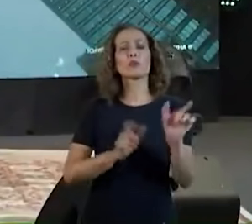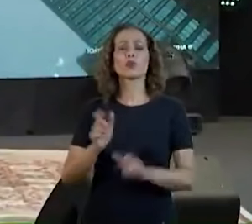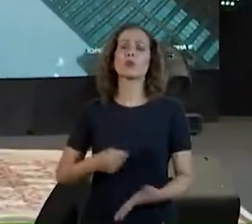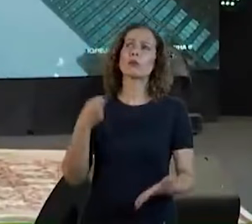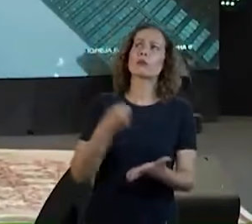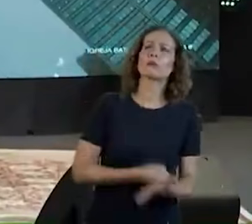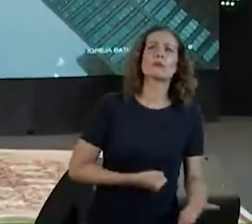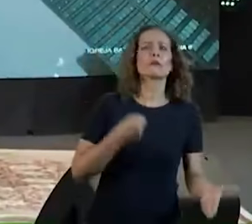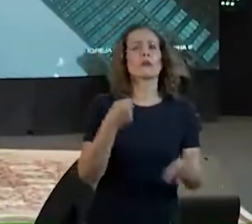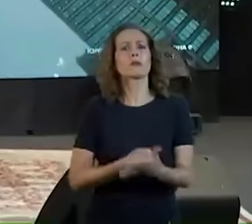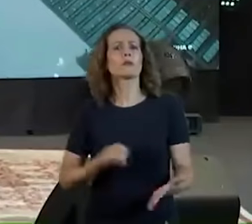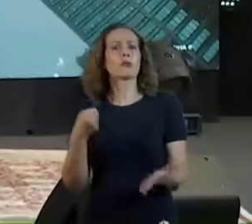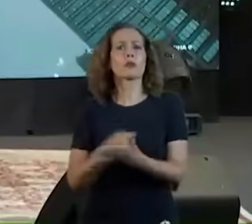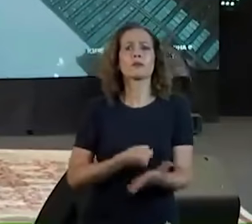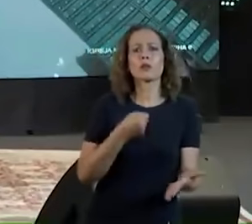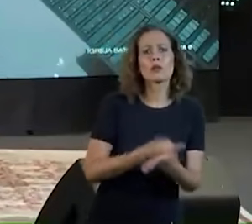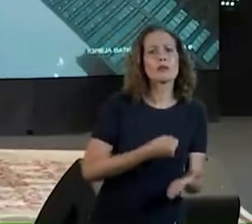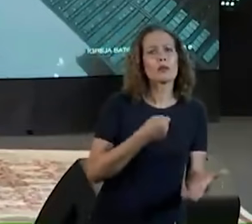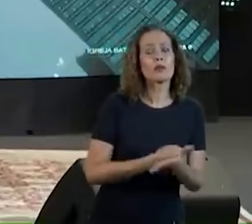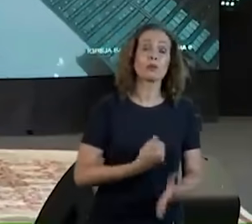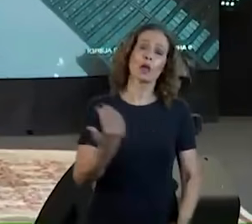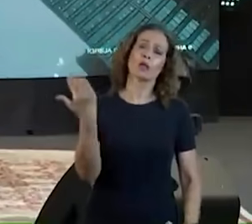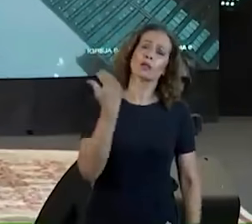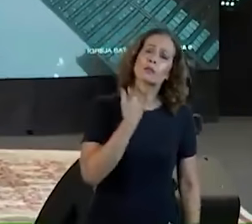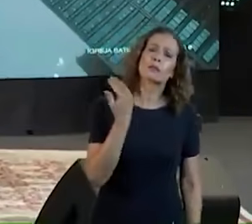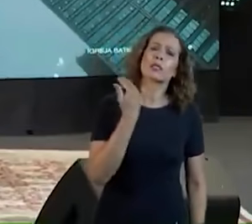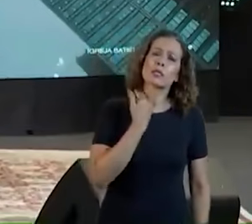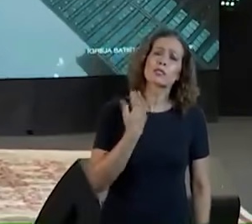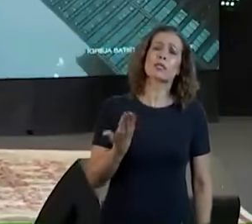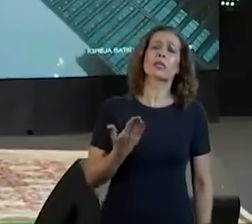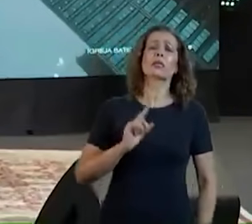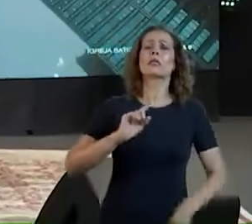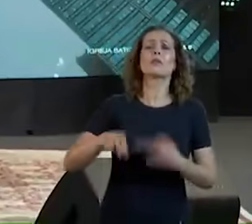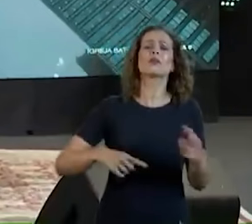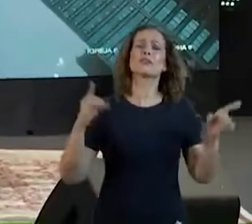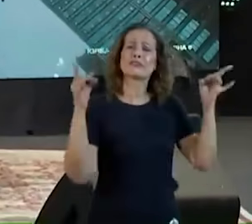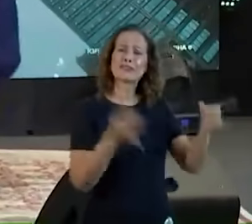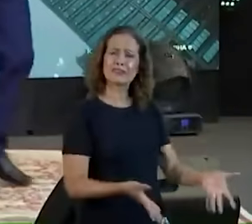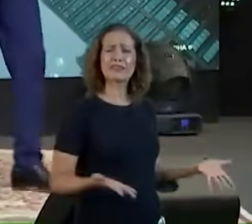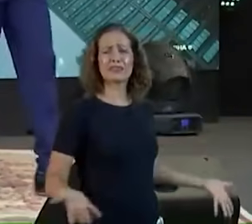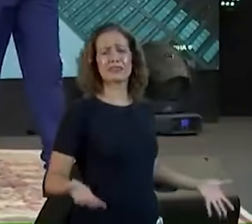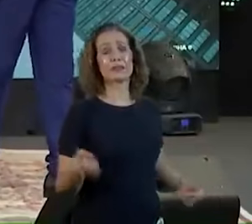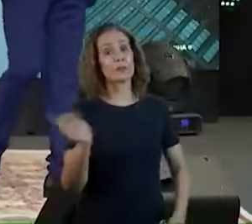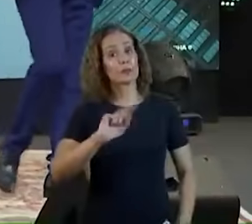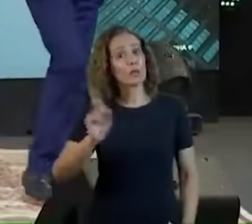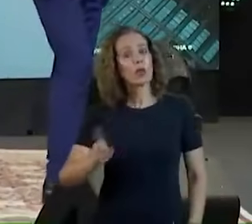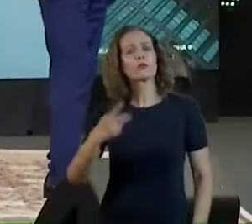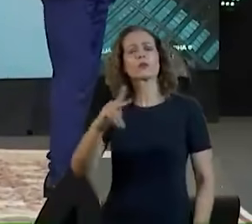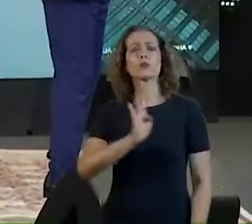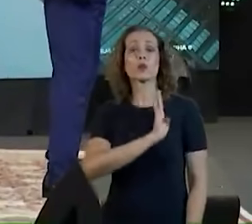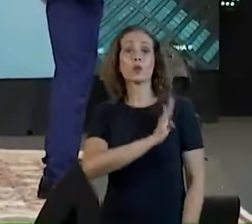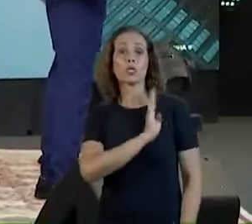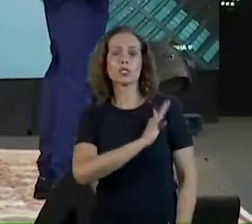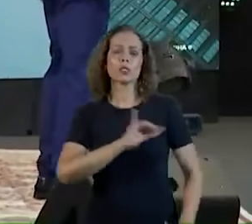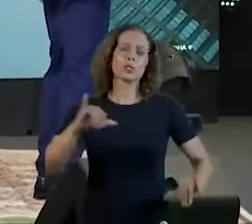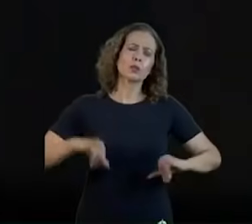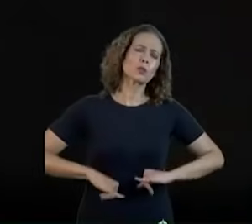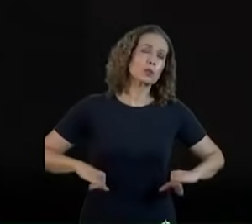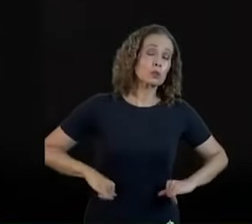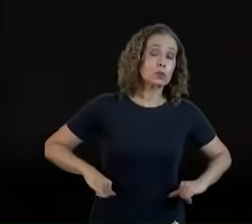dessa, ele cansa e desiste. Não. Se o seu coração está sangrando essa